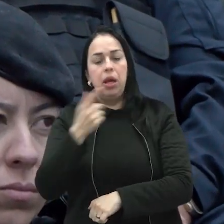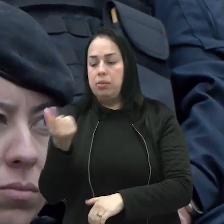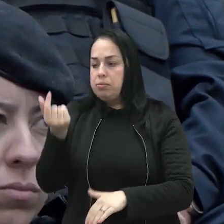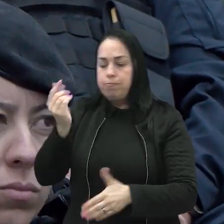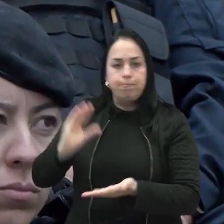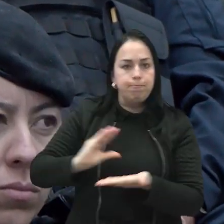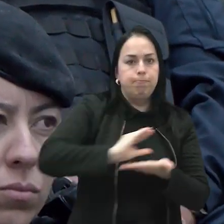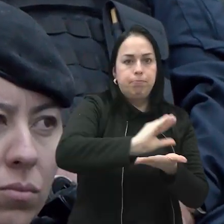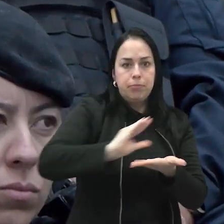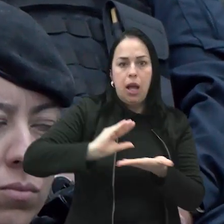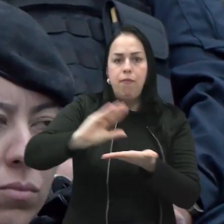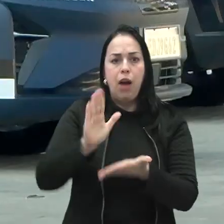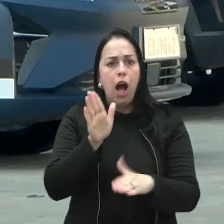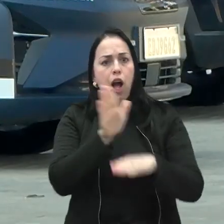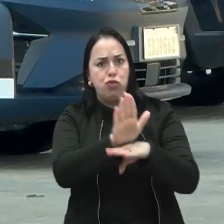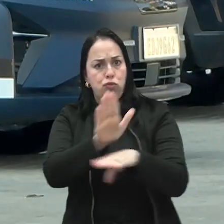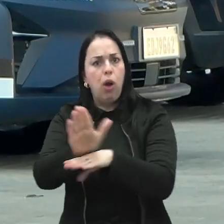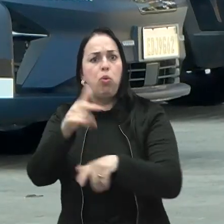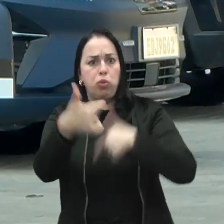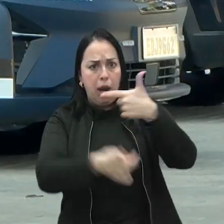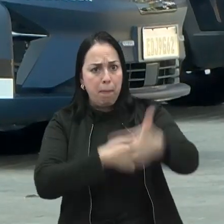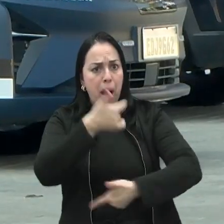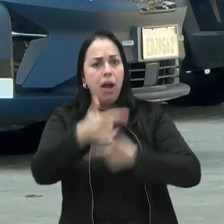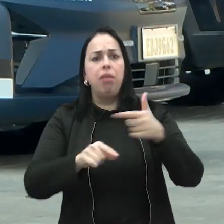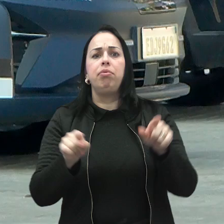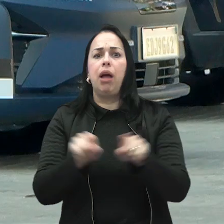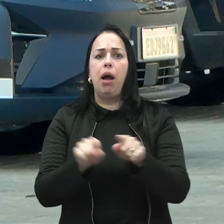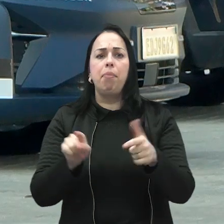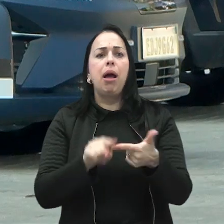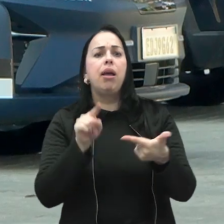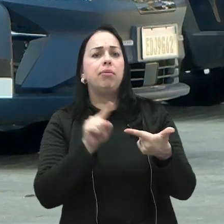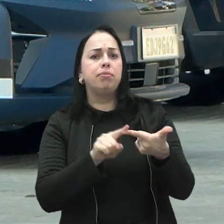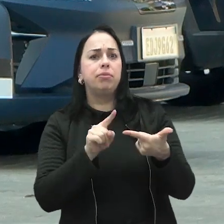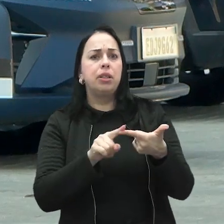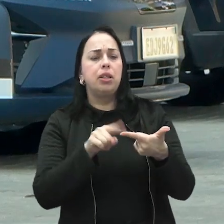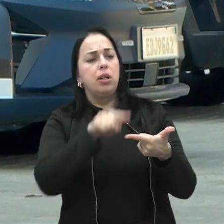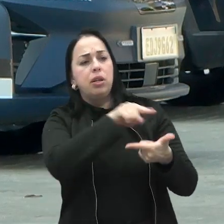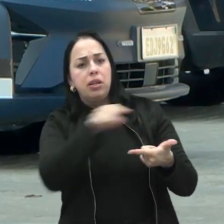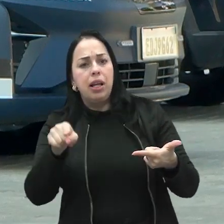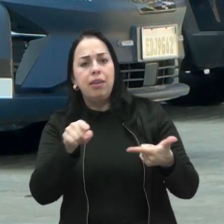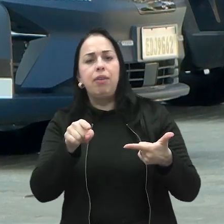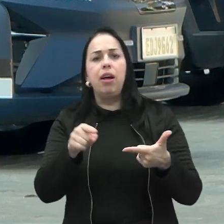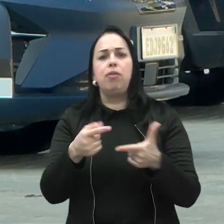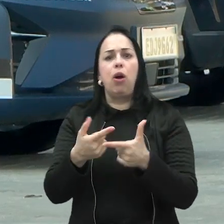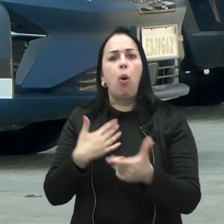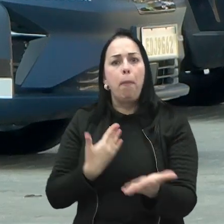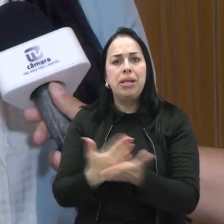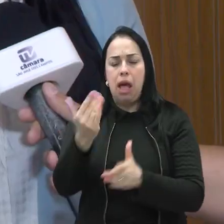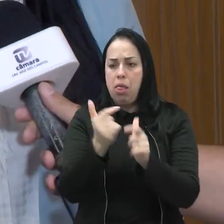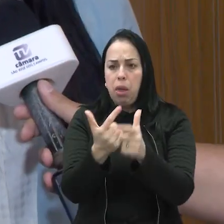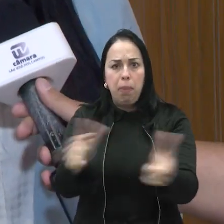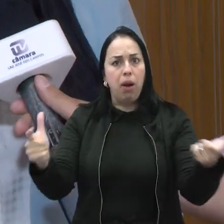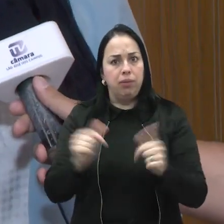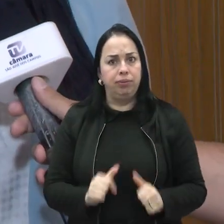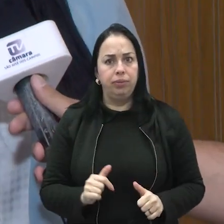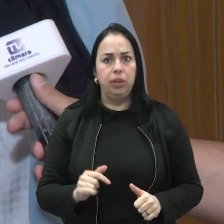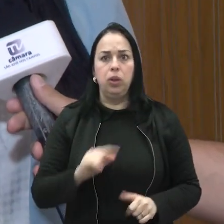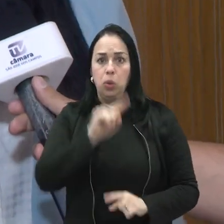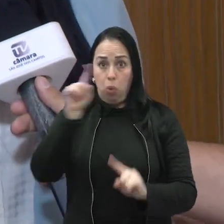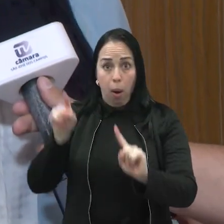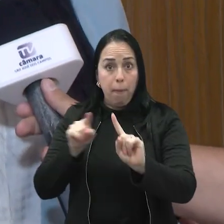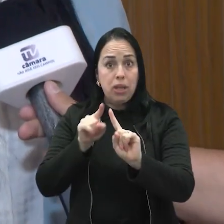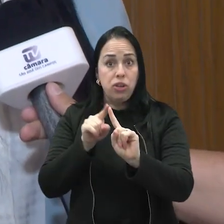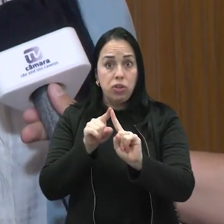é que o recurso auxilie o trabalho das guardas e até mesmo amplie esse serviço na região. Nosso objetivo aqui